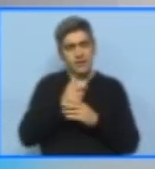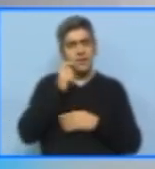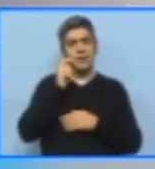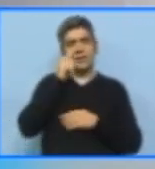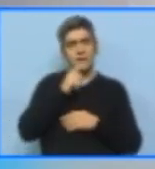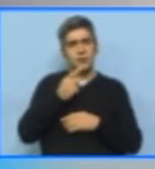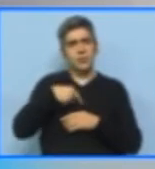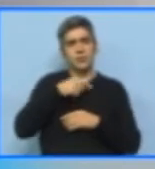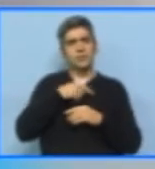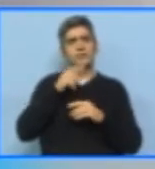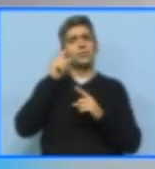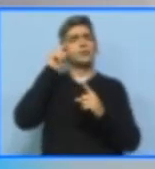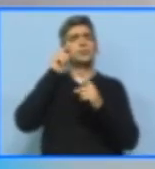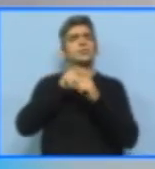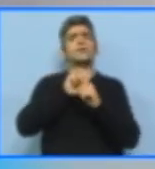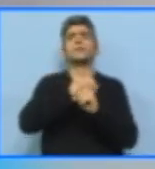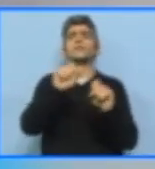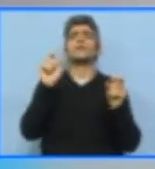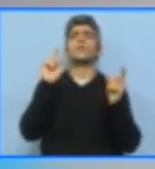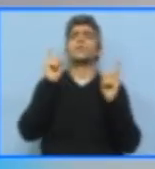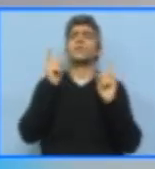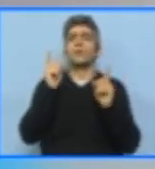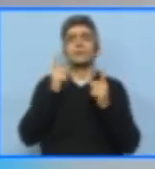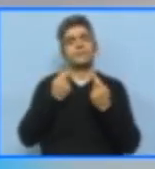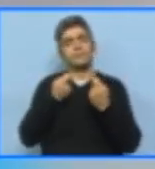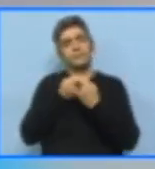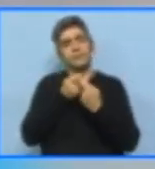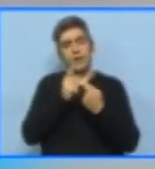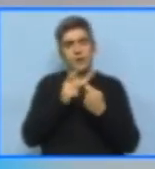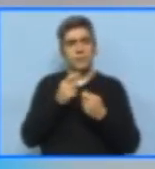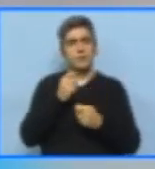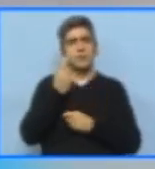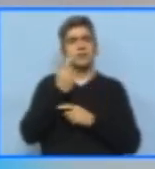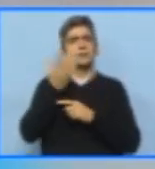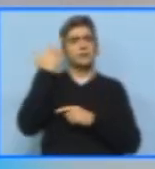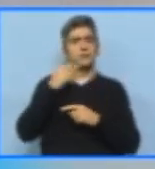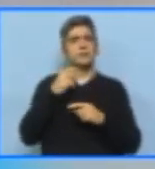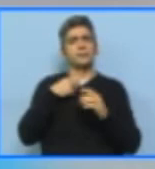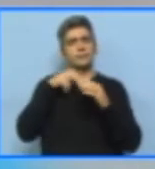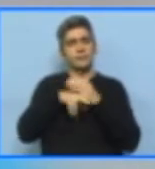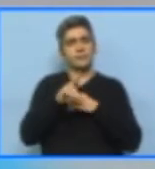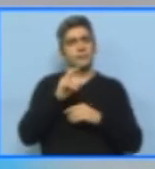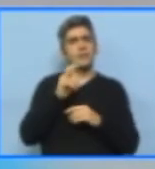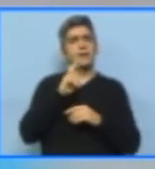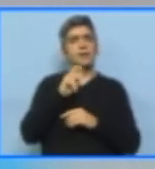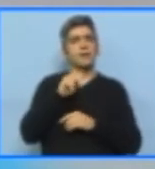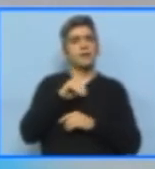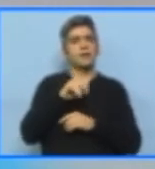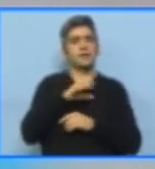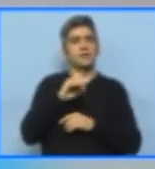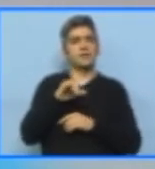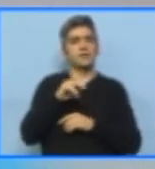são os nossos destinatários e fazer as coisas de acordo com isso. Eu, uma vez, na visita à Renascença dos Espanhóis, a Cadena